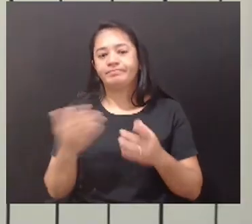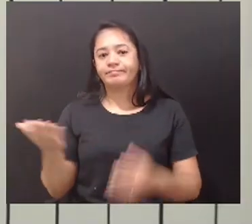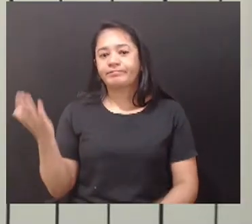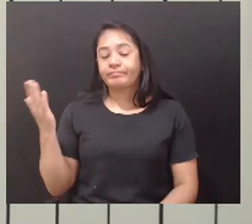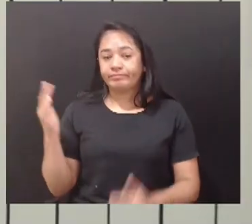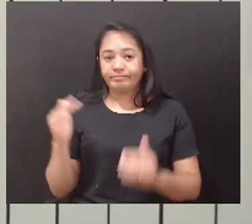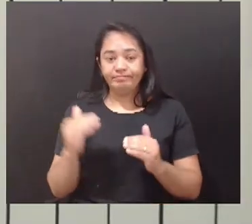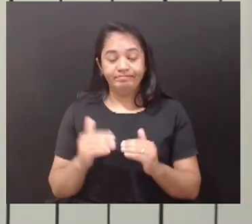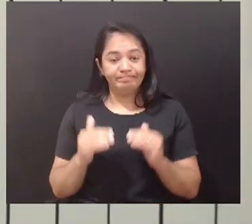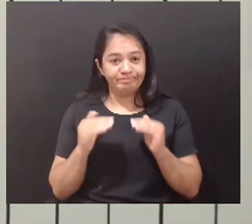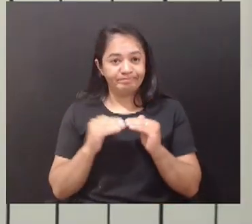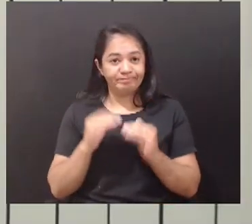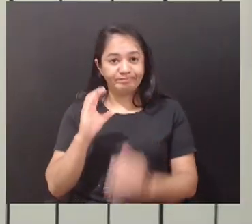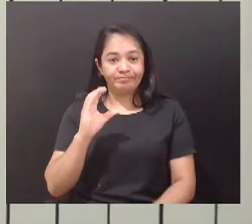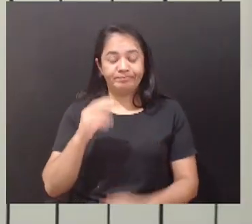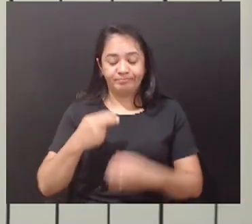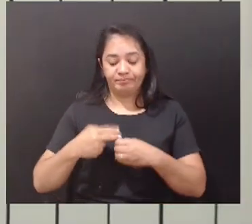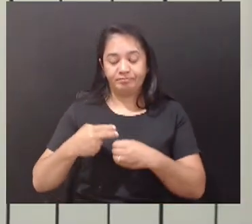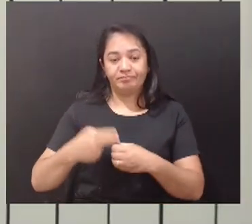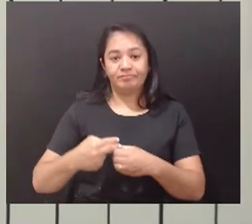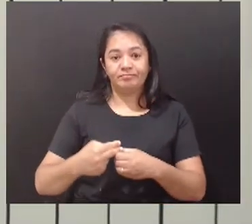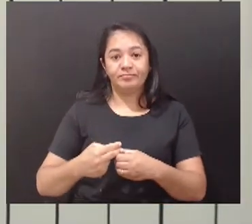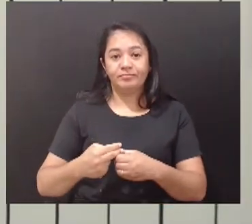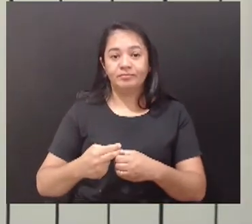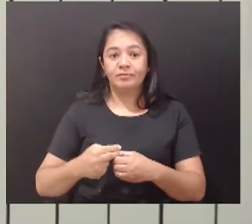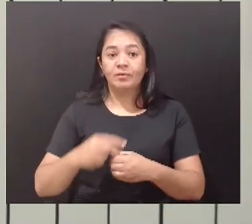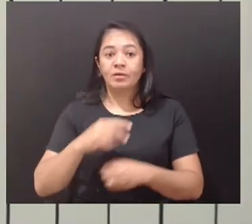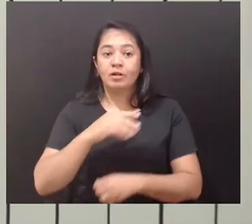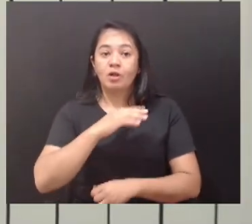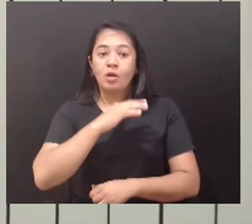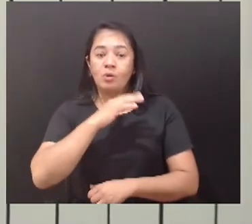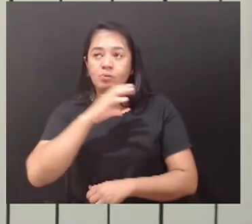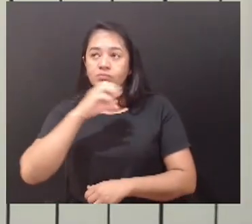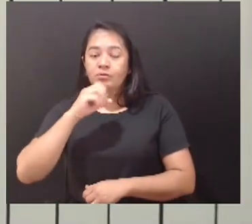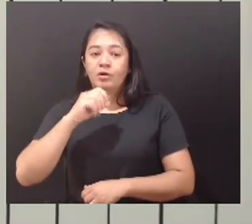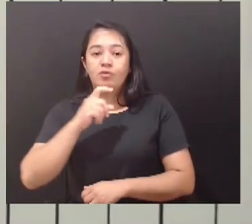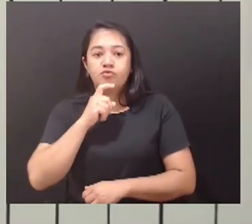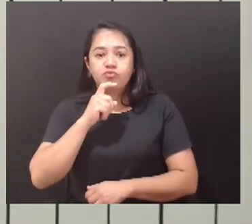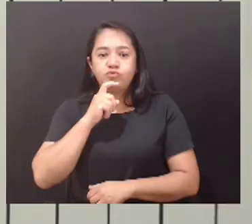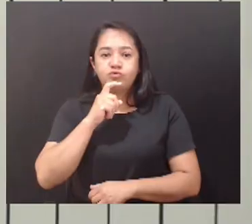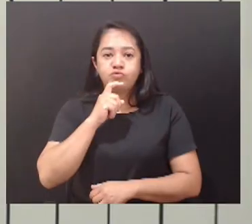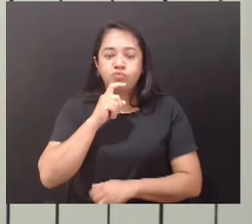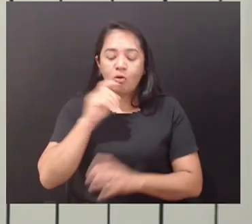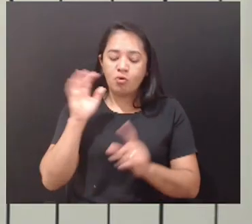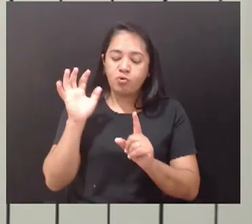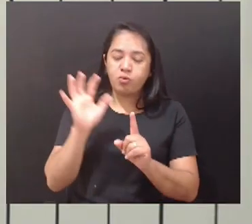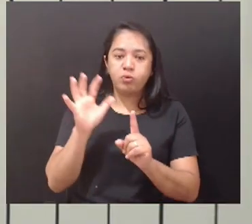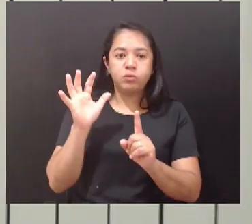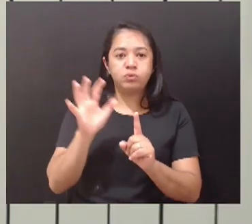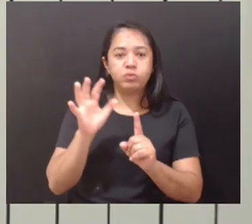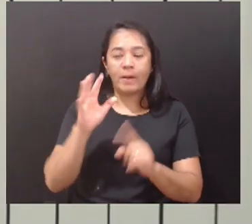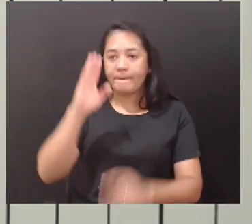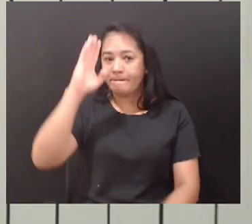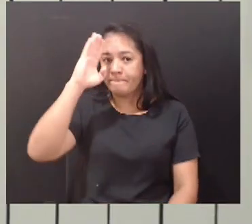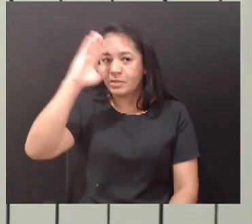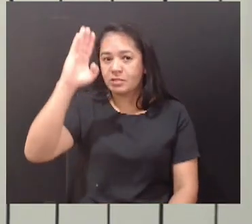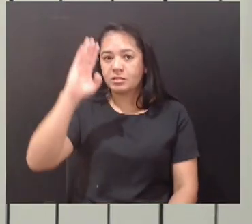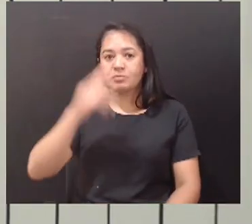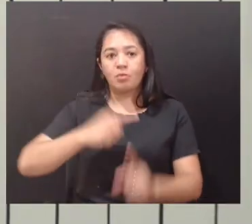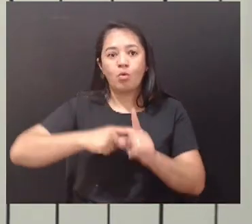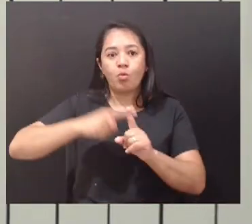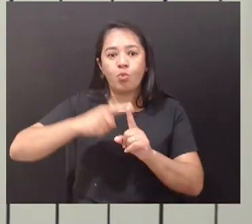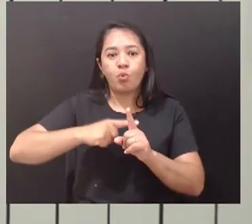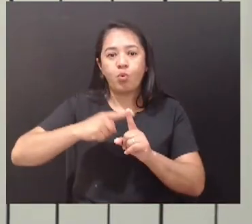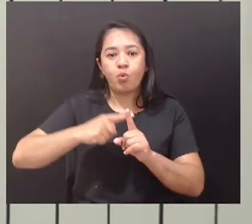CEPAGRE da Unicamp, o ar frio predominante deve influenciar principalmente as temperaturas mínimas